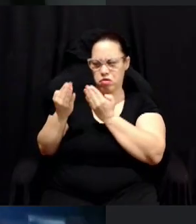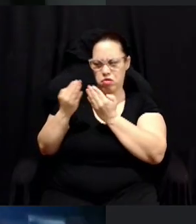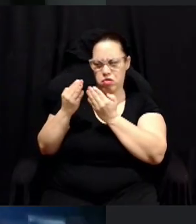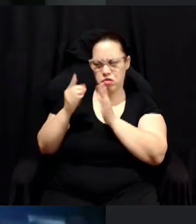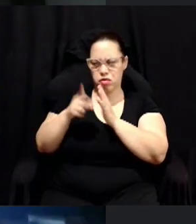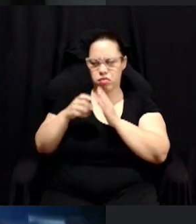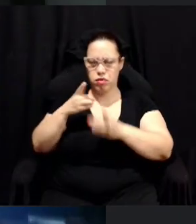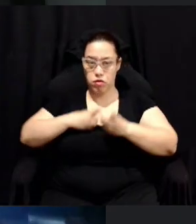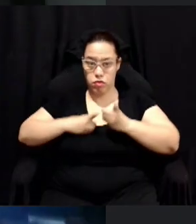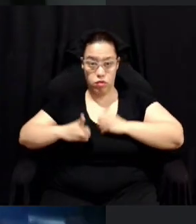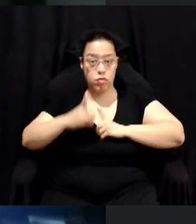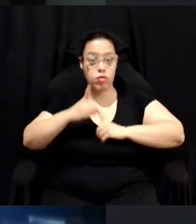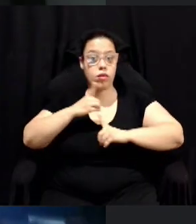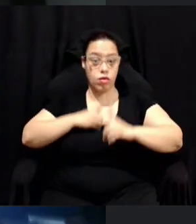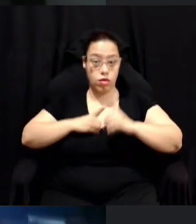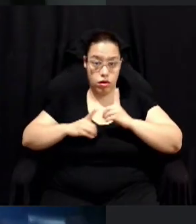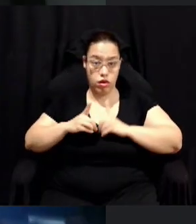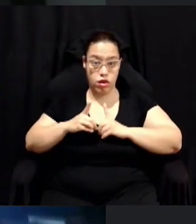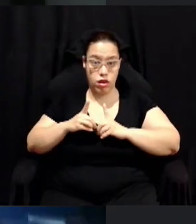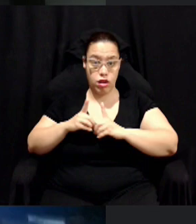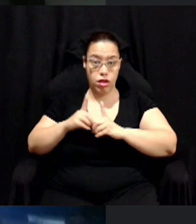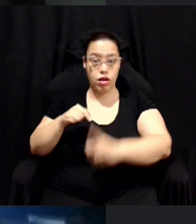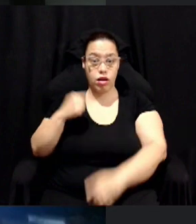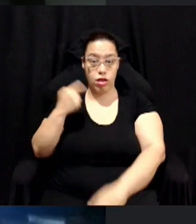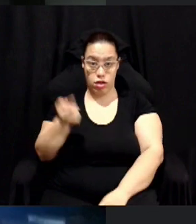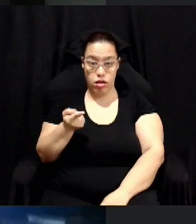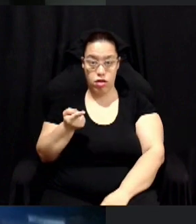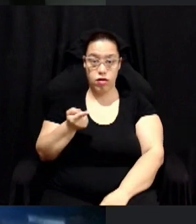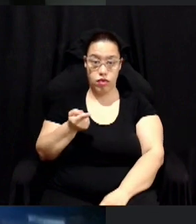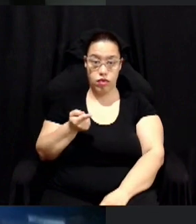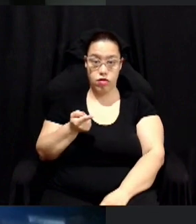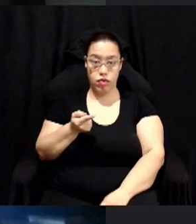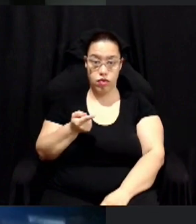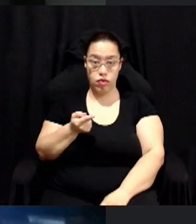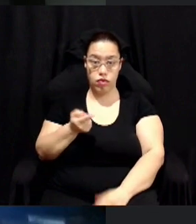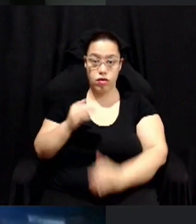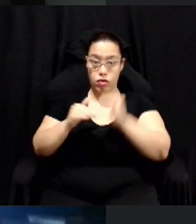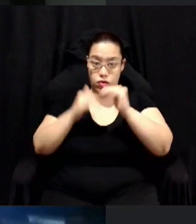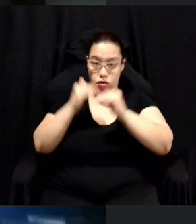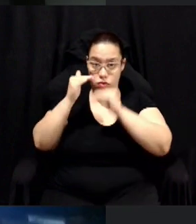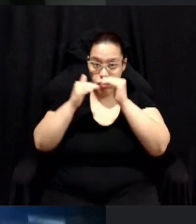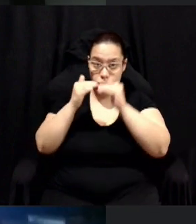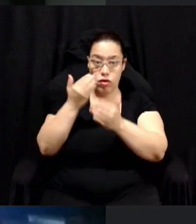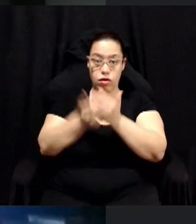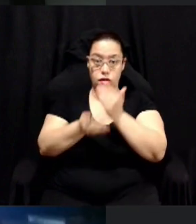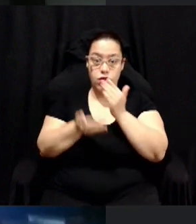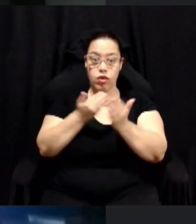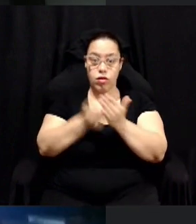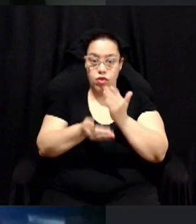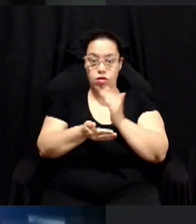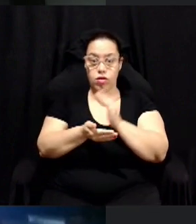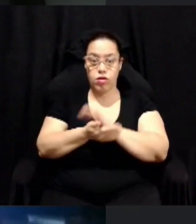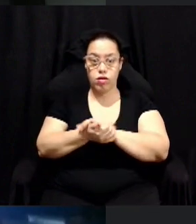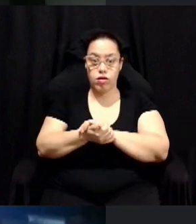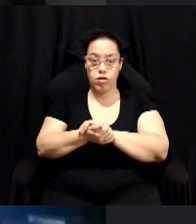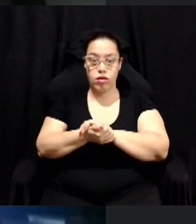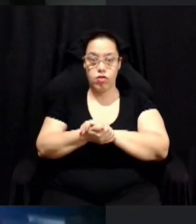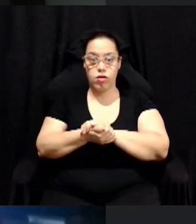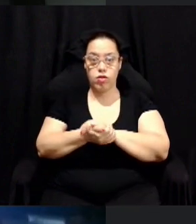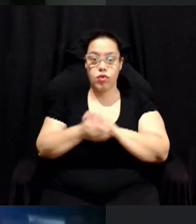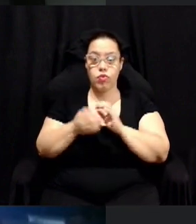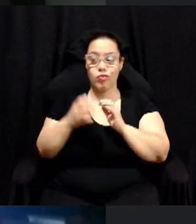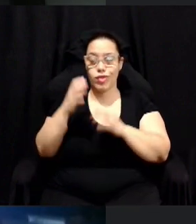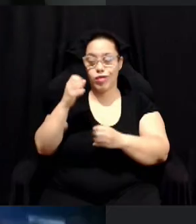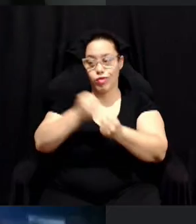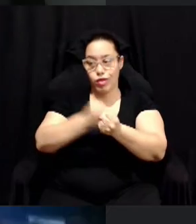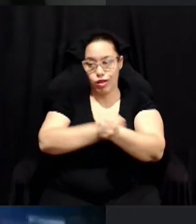realmente eu estava em depressão, mas era secundário devido à minha evolução. Eu fui perdendo a capacidade, e isso acaba afetando muito o emocional. Então,